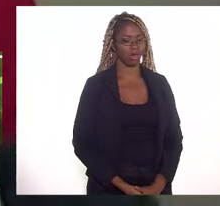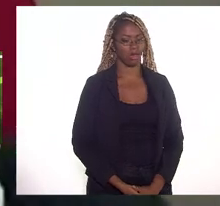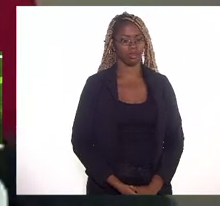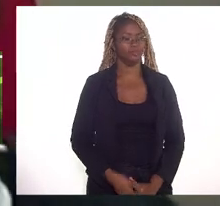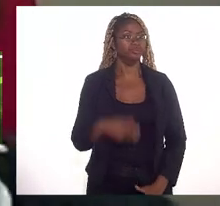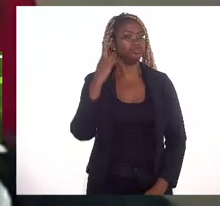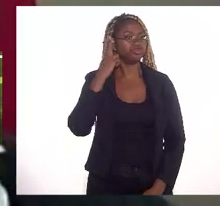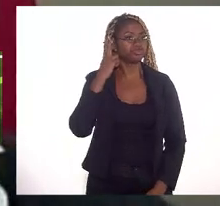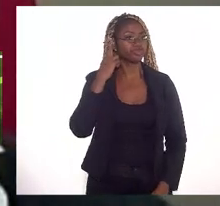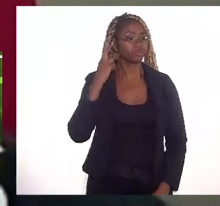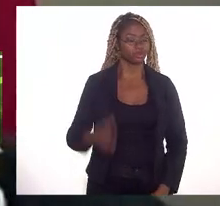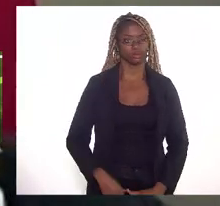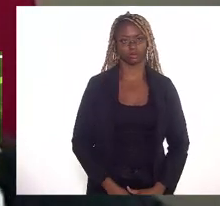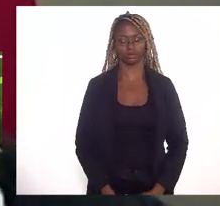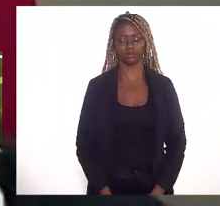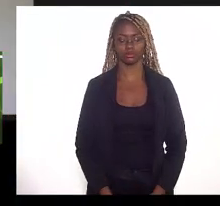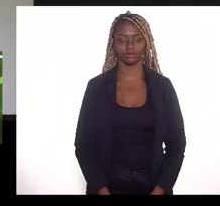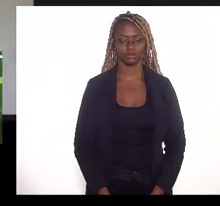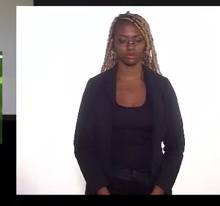Não estou lhe ouvindo, Maria Clara.